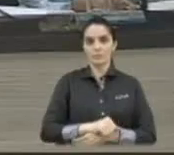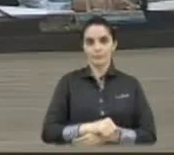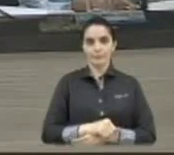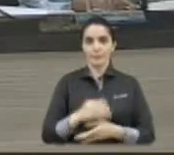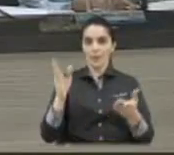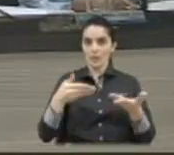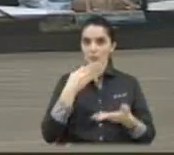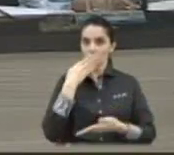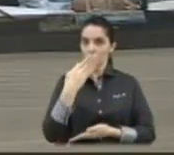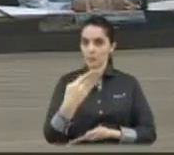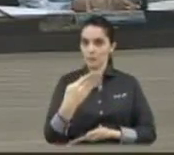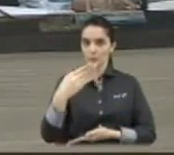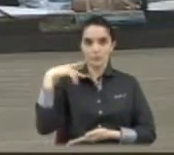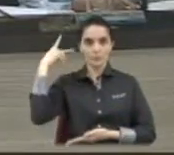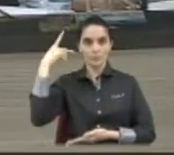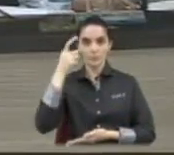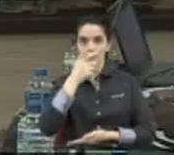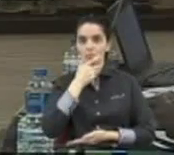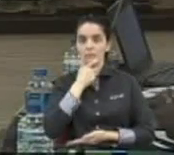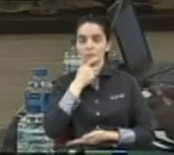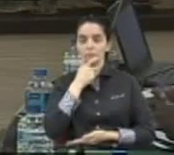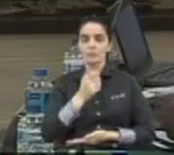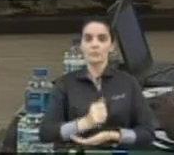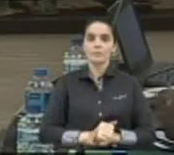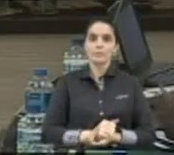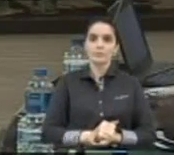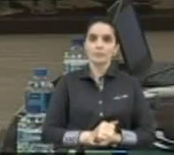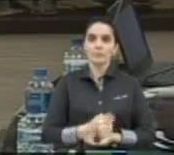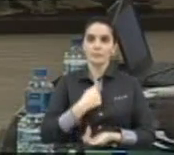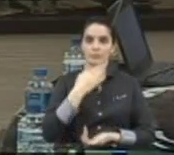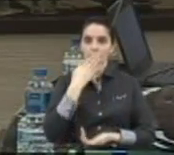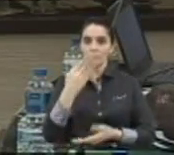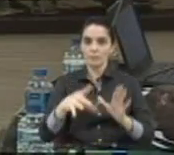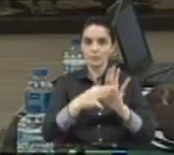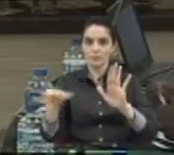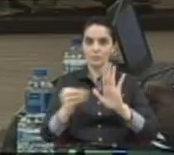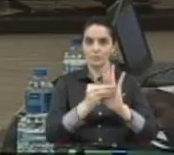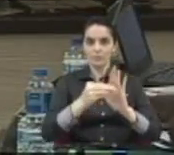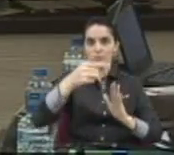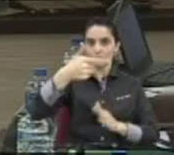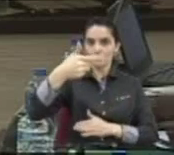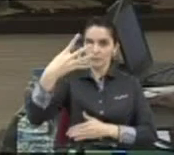uma questão de ordem da nobre vereadora Érica Monteiro. Eu peço a retirada da emenda